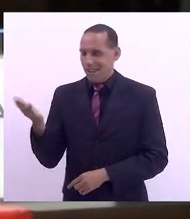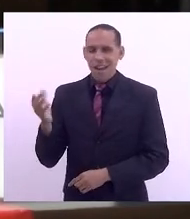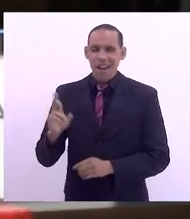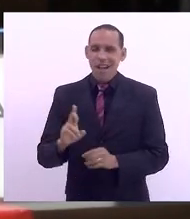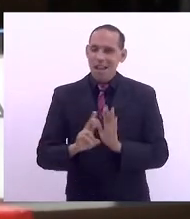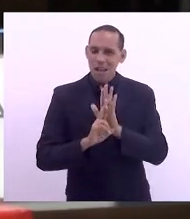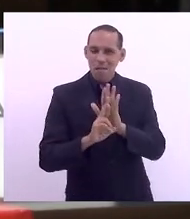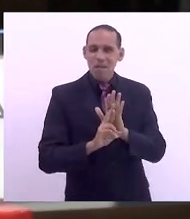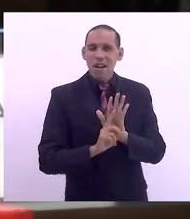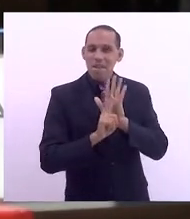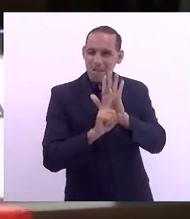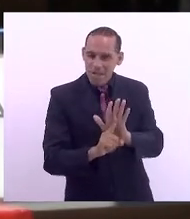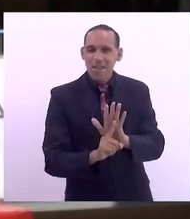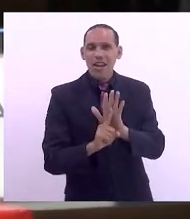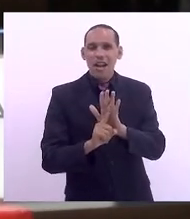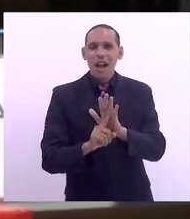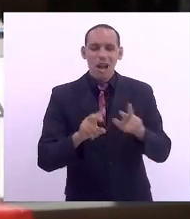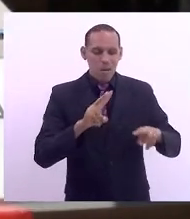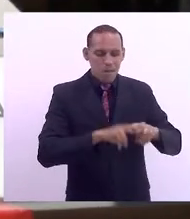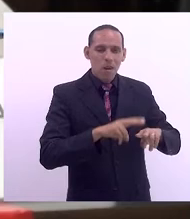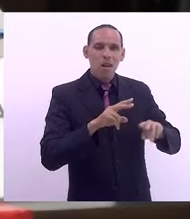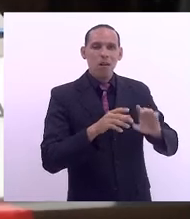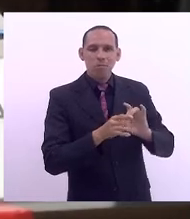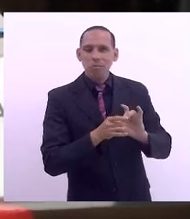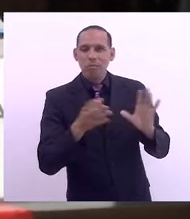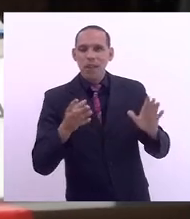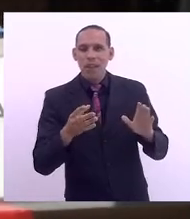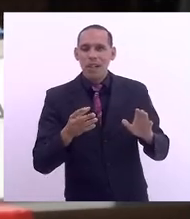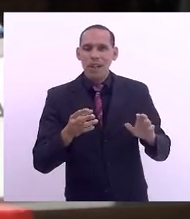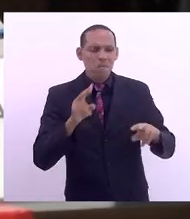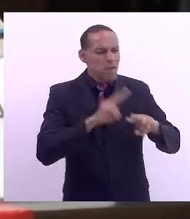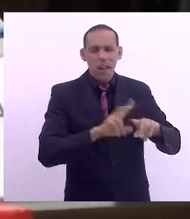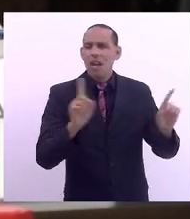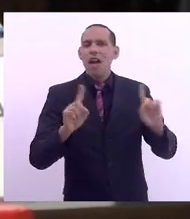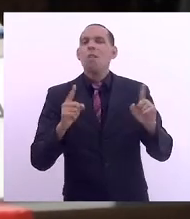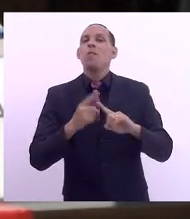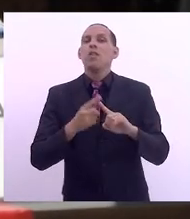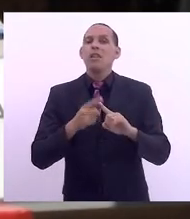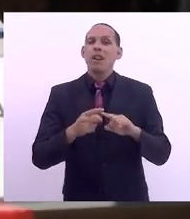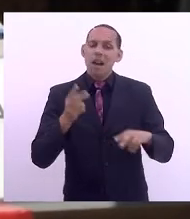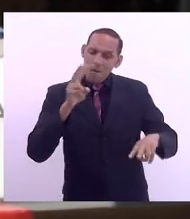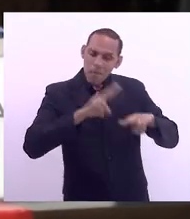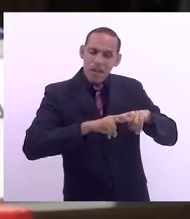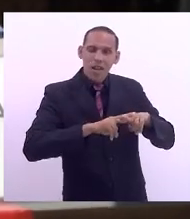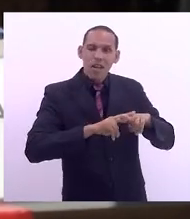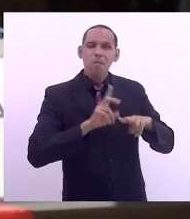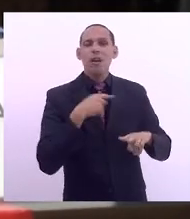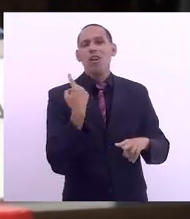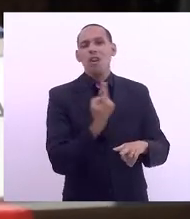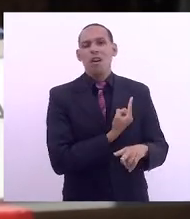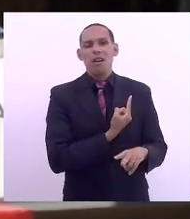desencarceramento, que a gente pede não prisão, é porque a gente sabe que a prisão é sempre para nós.